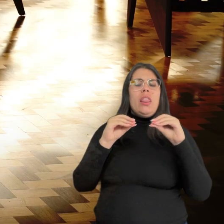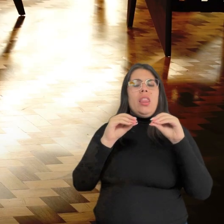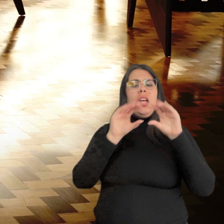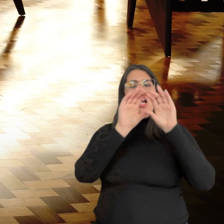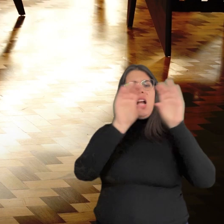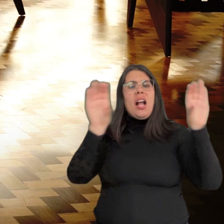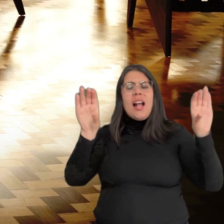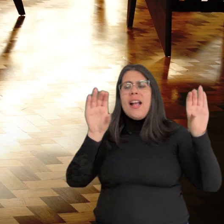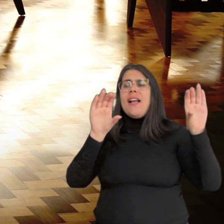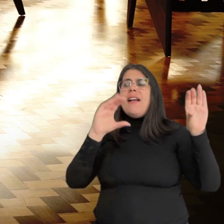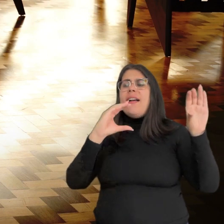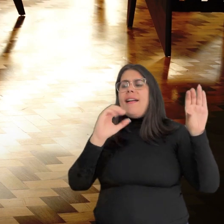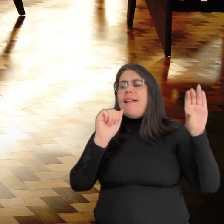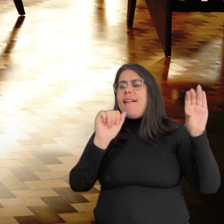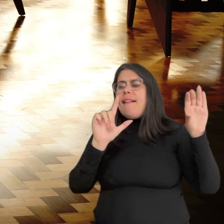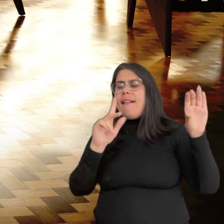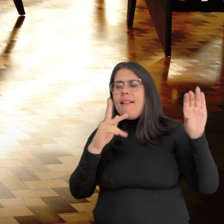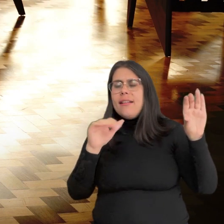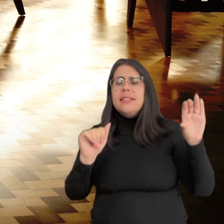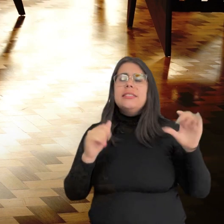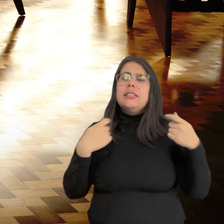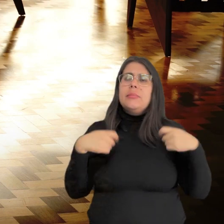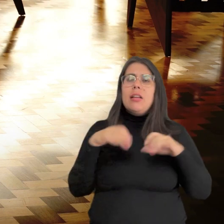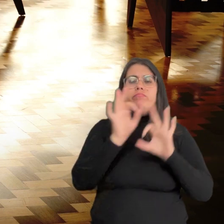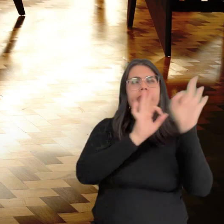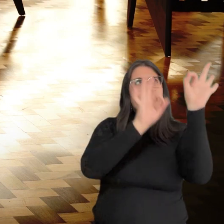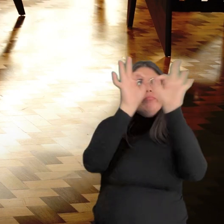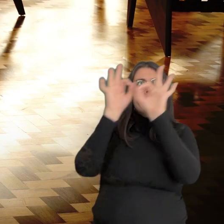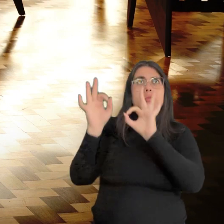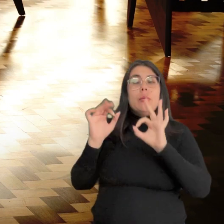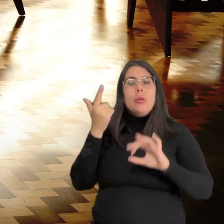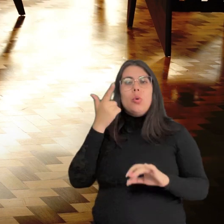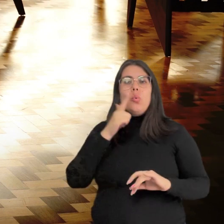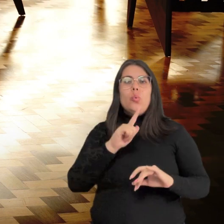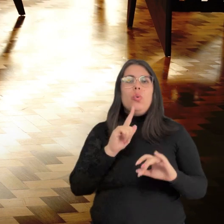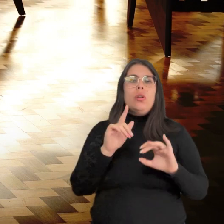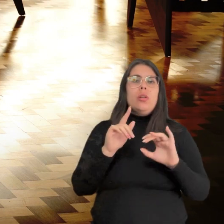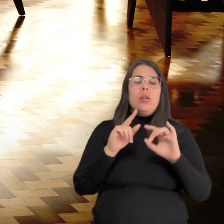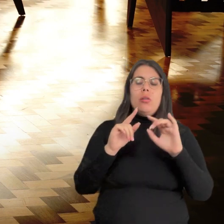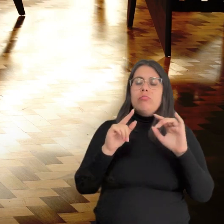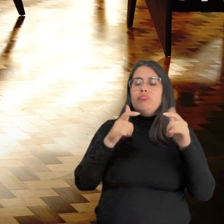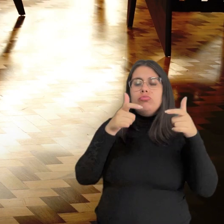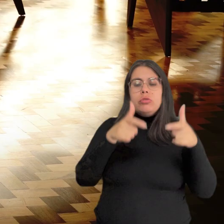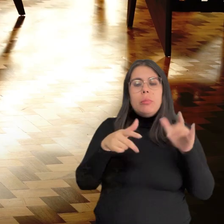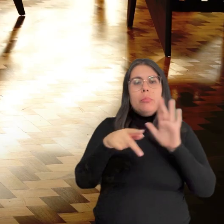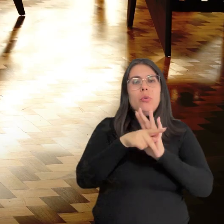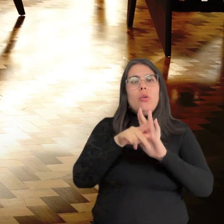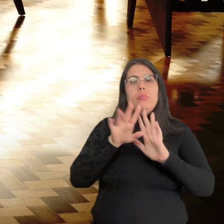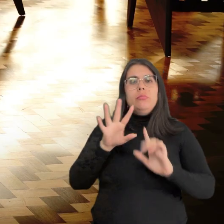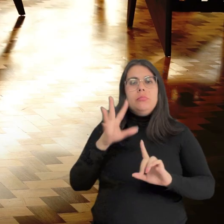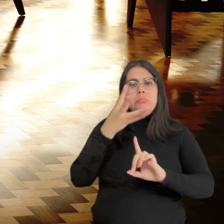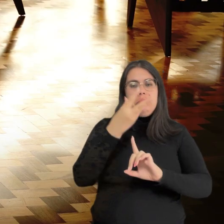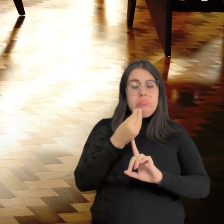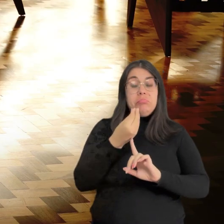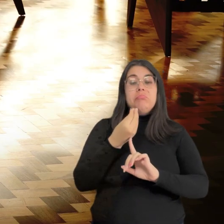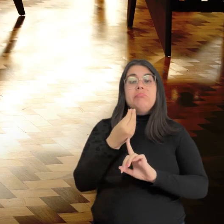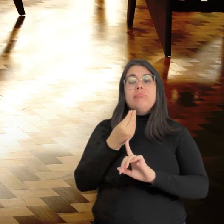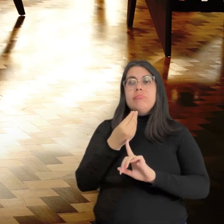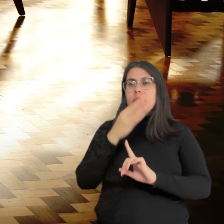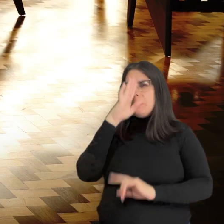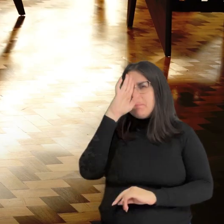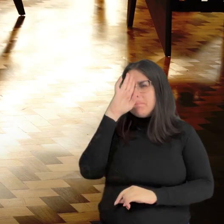viabilizar a galeria, assim como também as instalações. Os princípios de